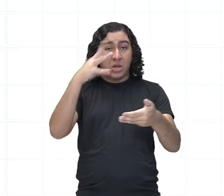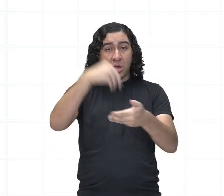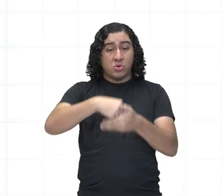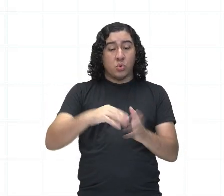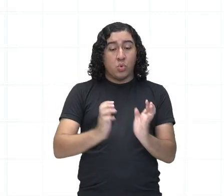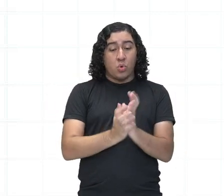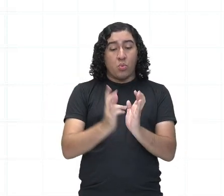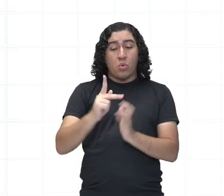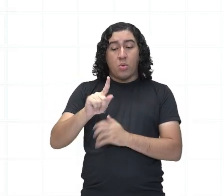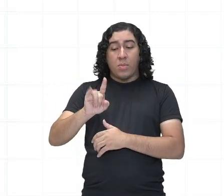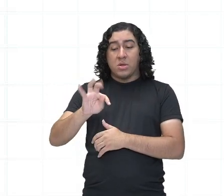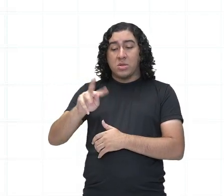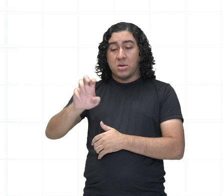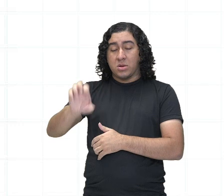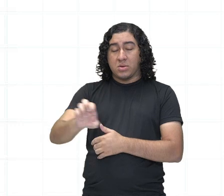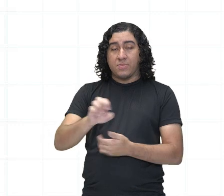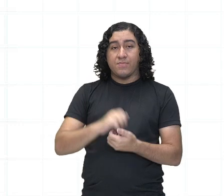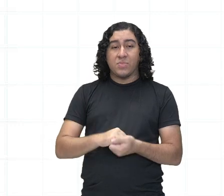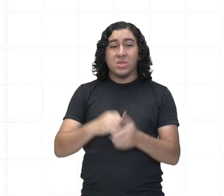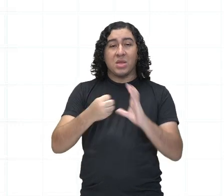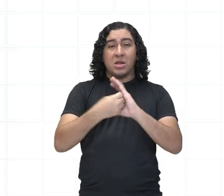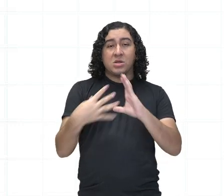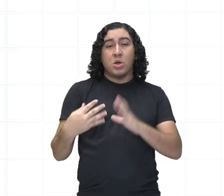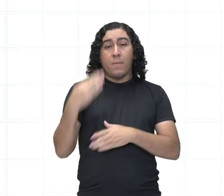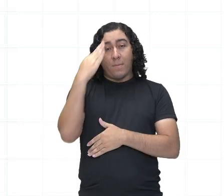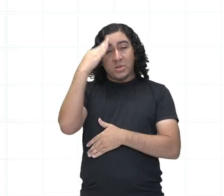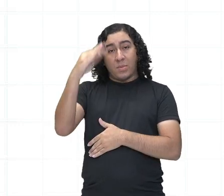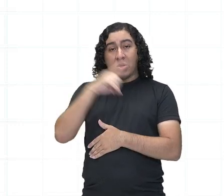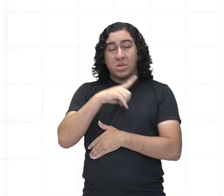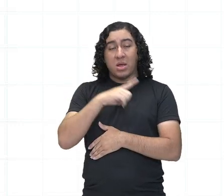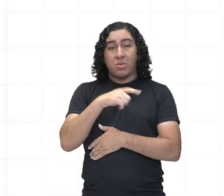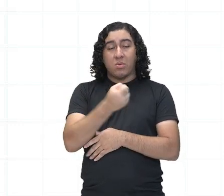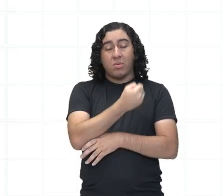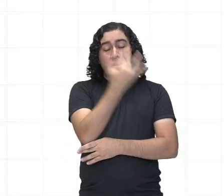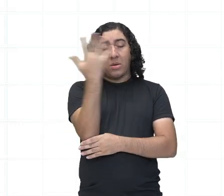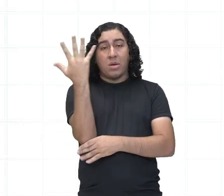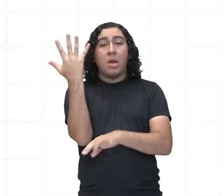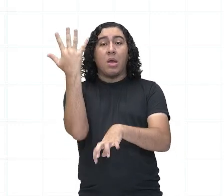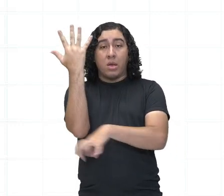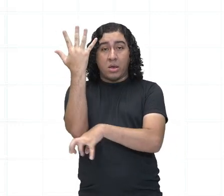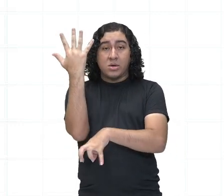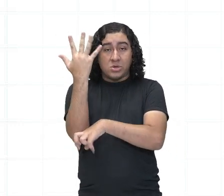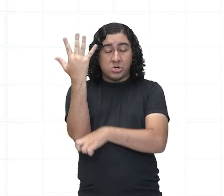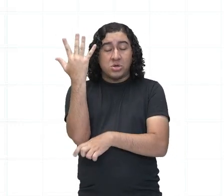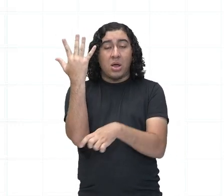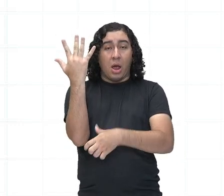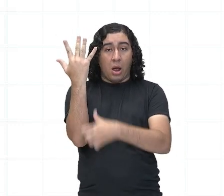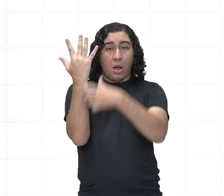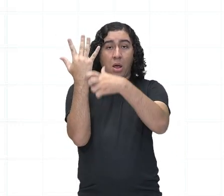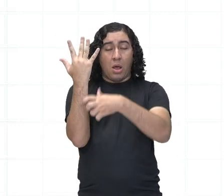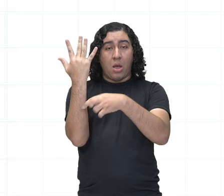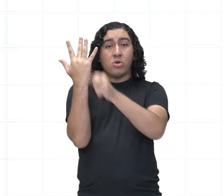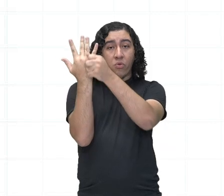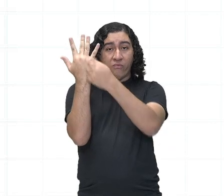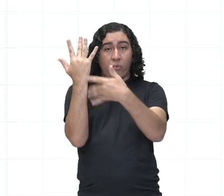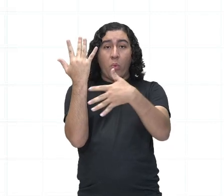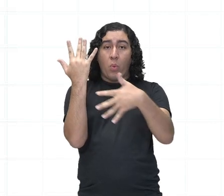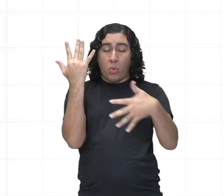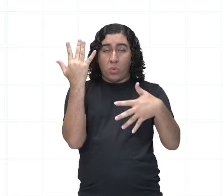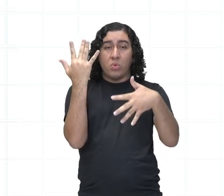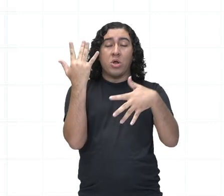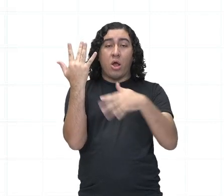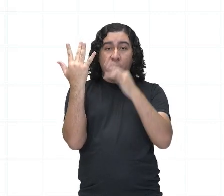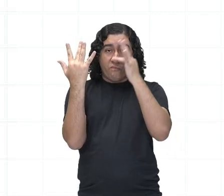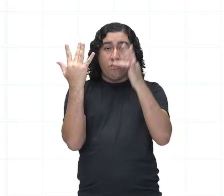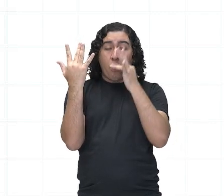como característica principal, eles possuem raiz, possuem caules, possuem folha,